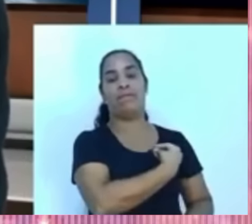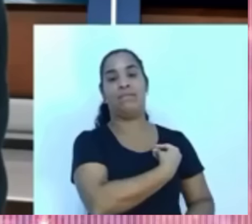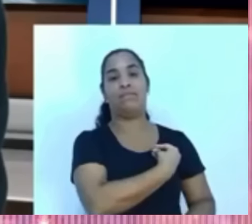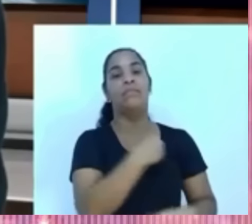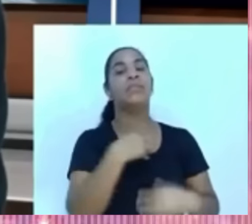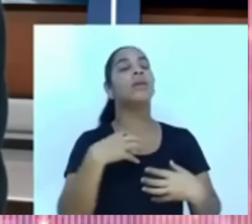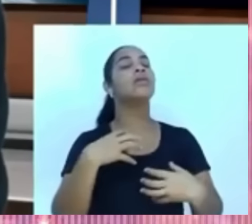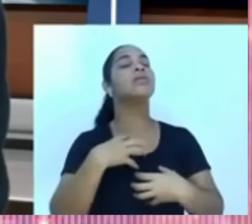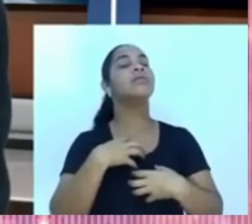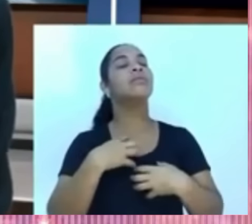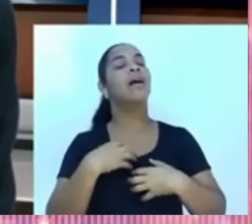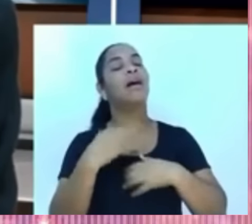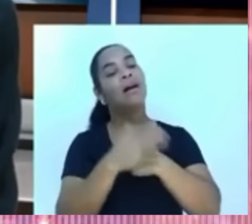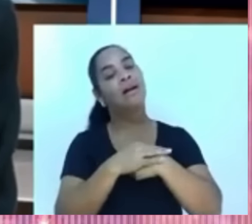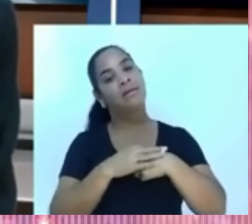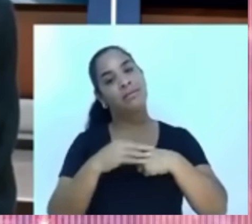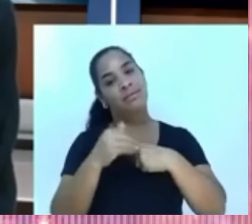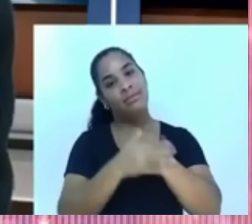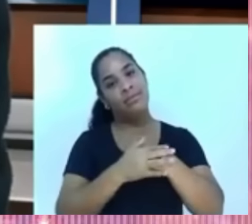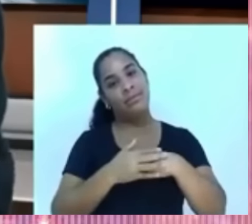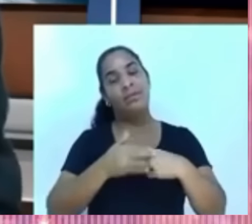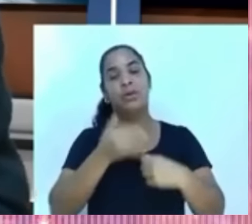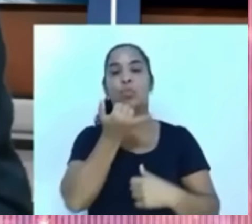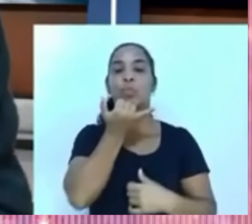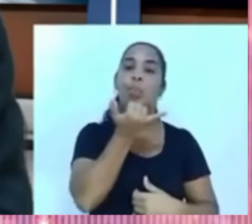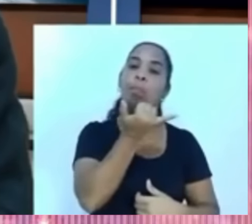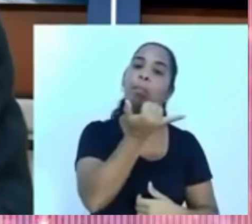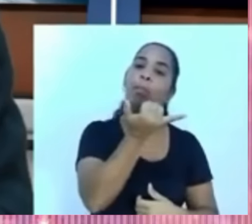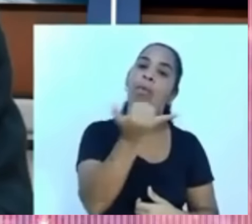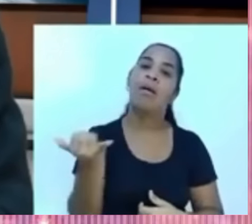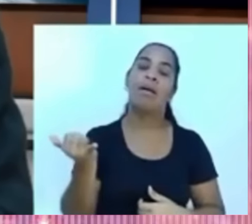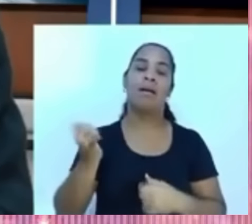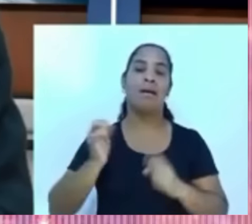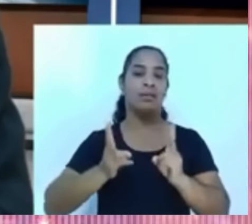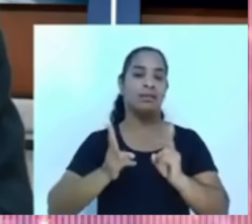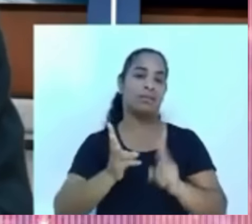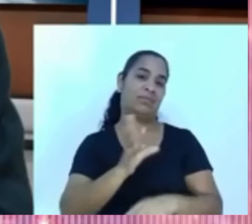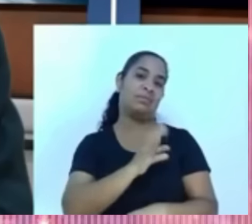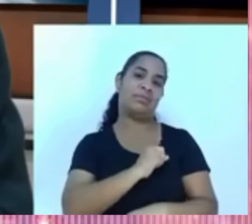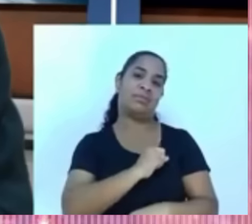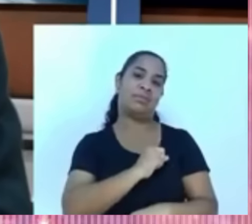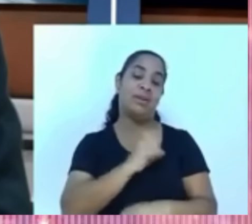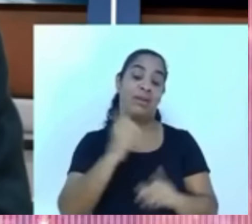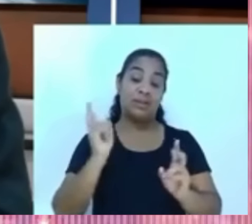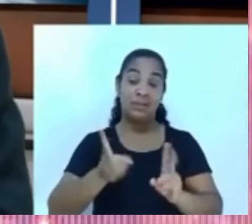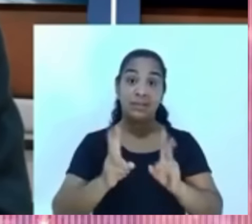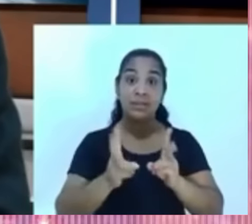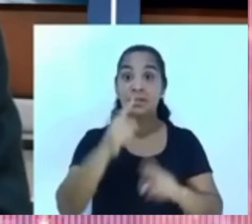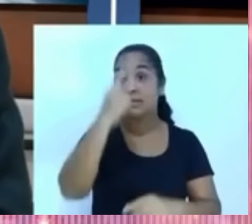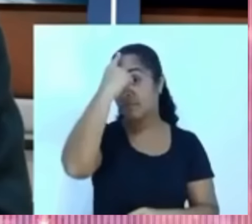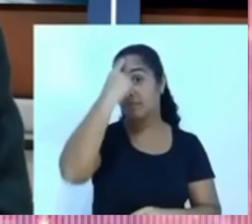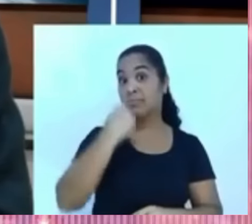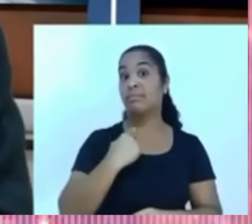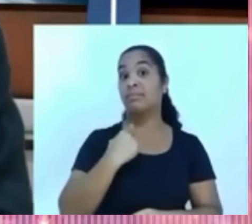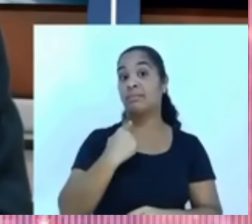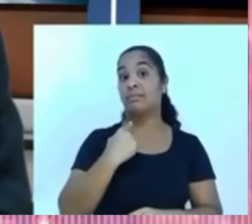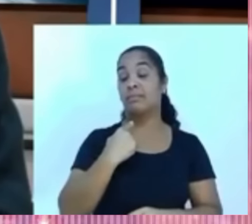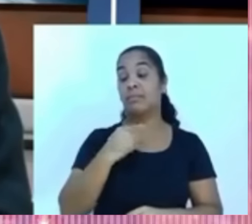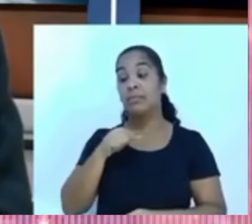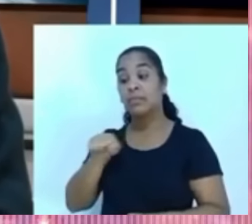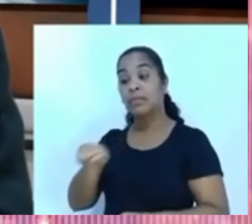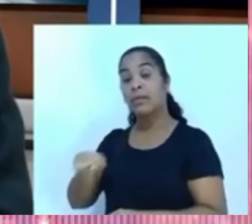da ternura do Perdão do anular da personalidade aquela